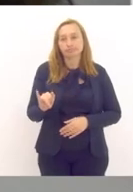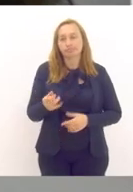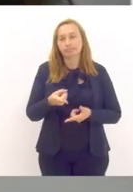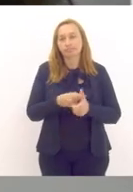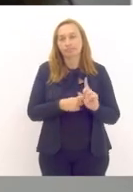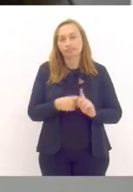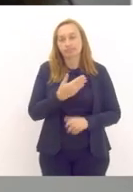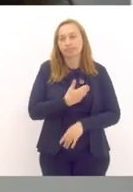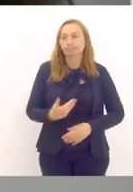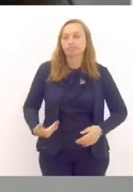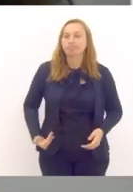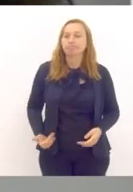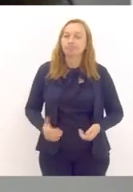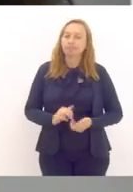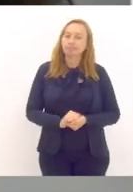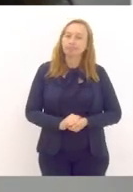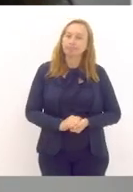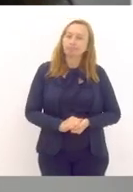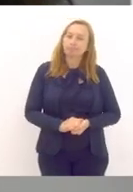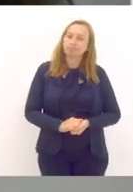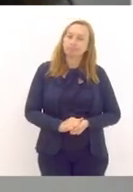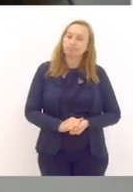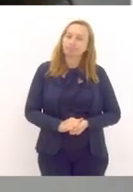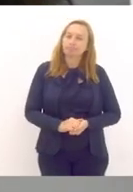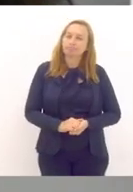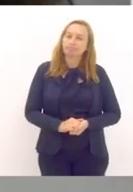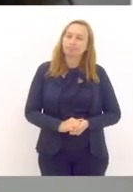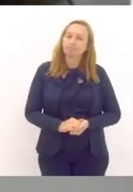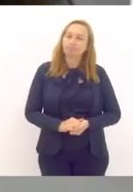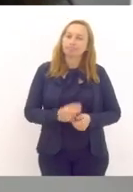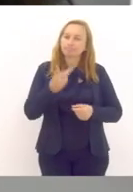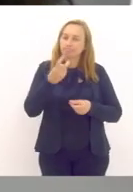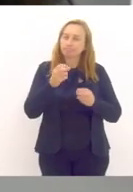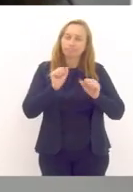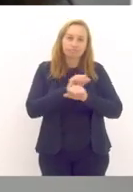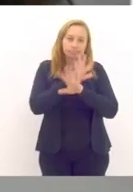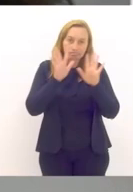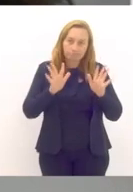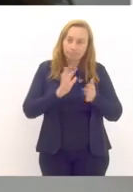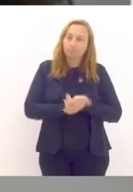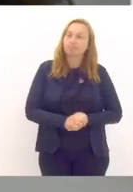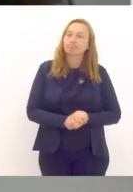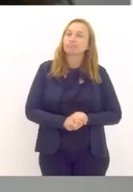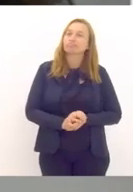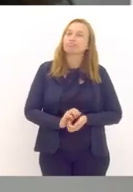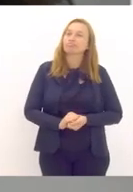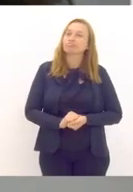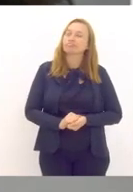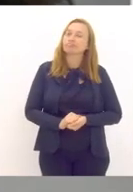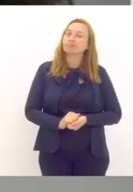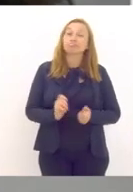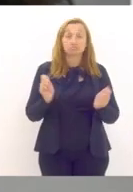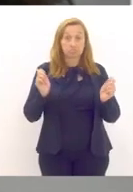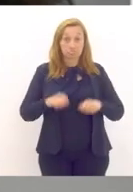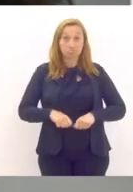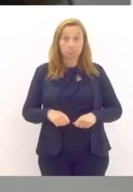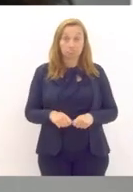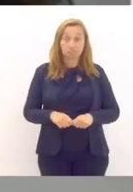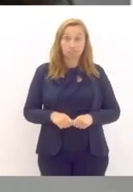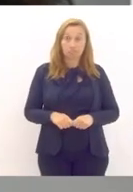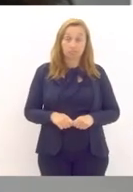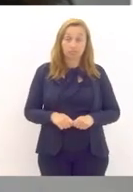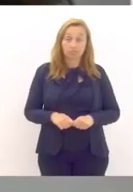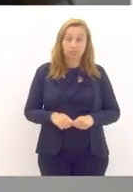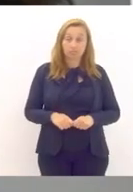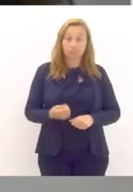pública, que claramente verificou, né, que a possibilidade do regime de